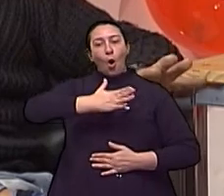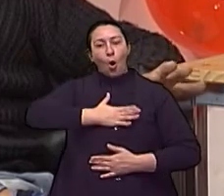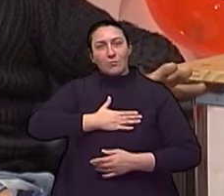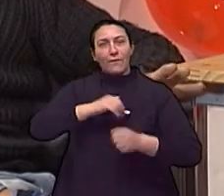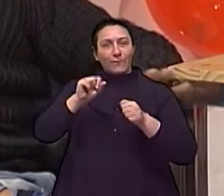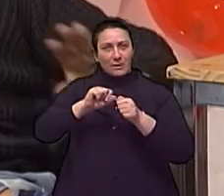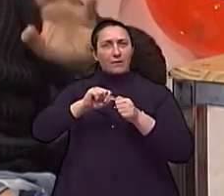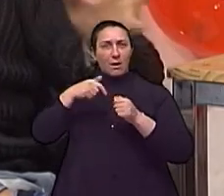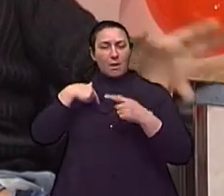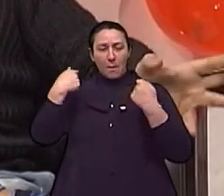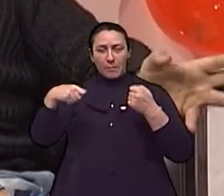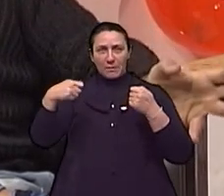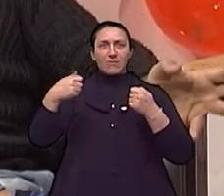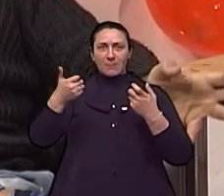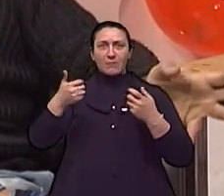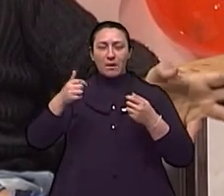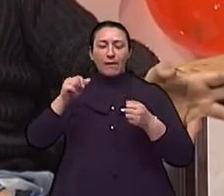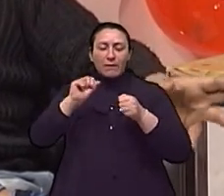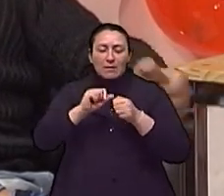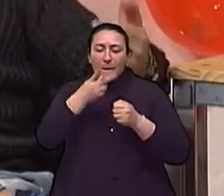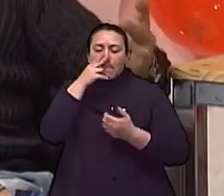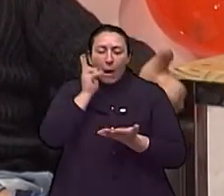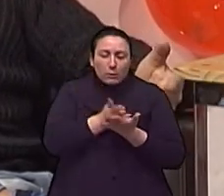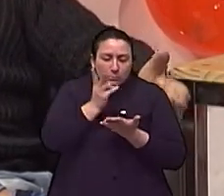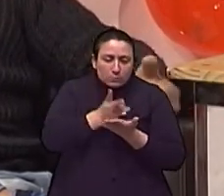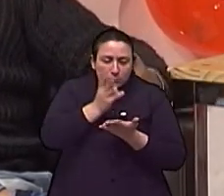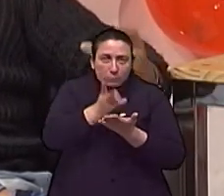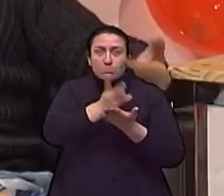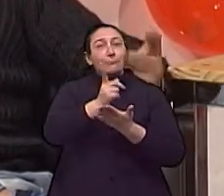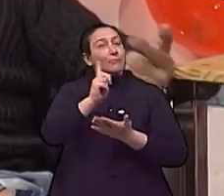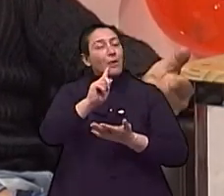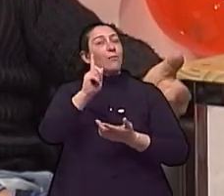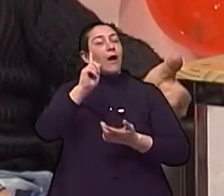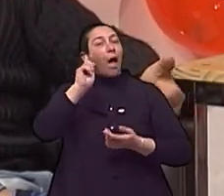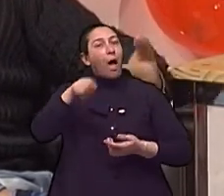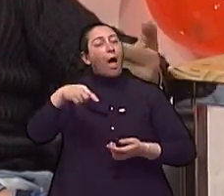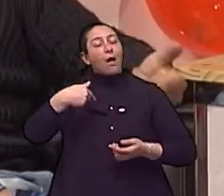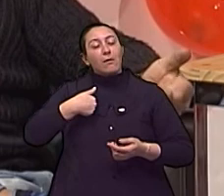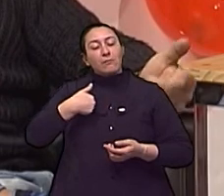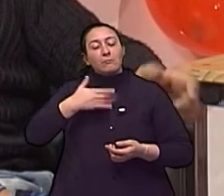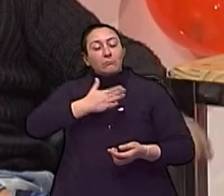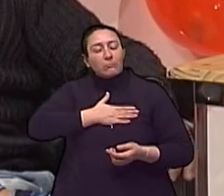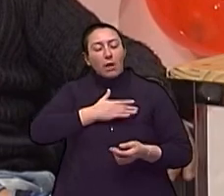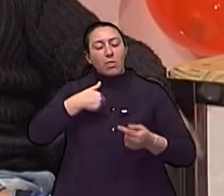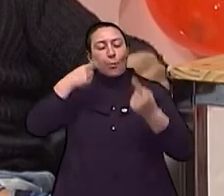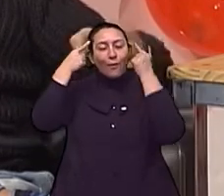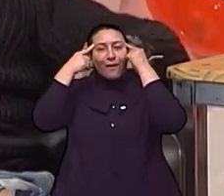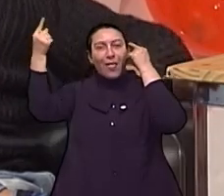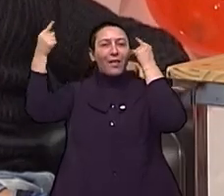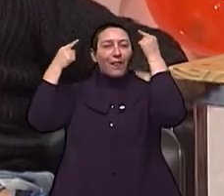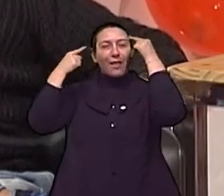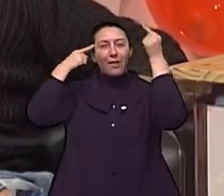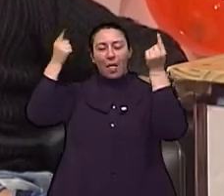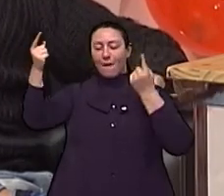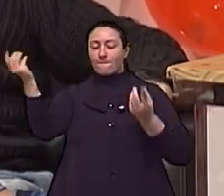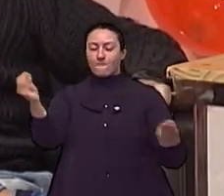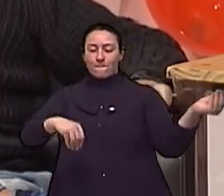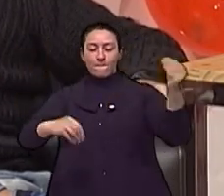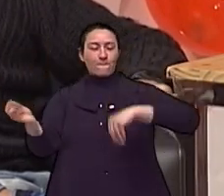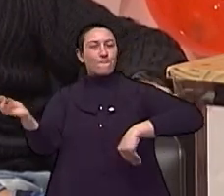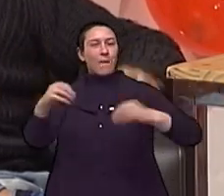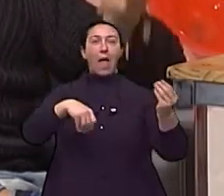fordista-taylorista porque não cai não alienamento né larga de ser algo de uma produção de uma criatividade agora